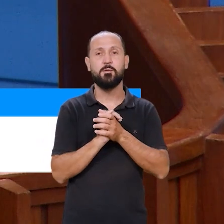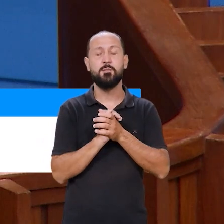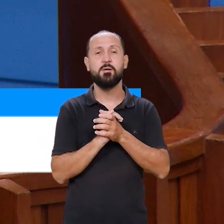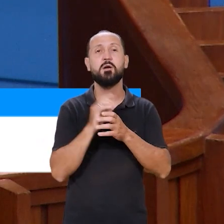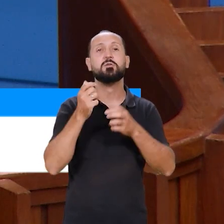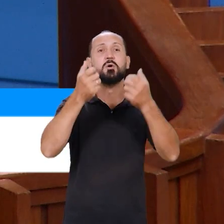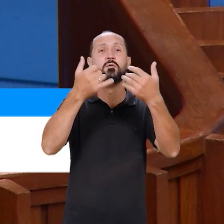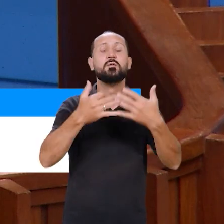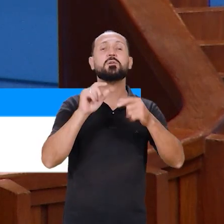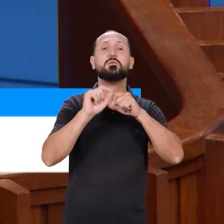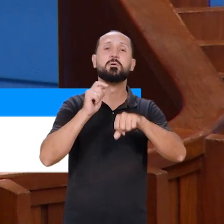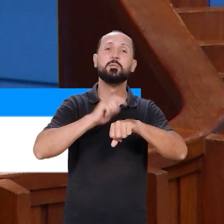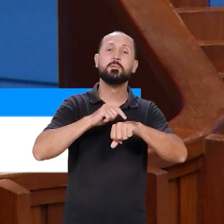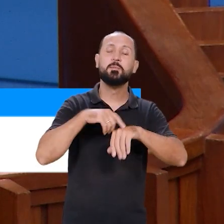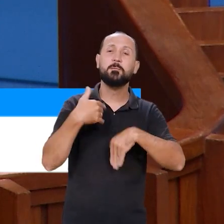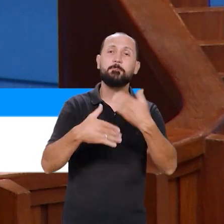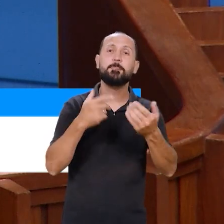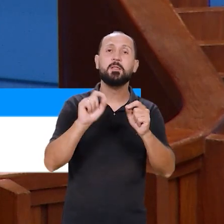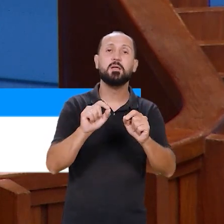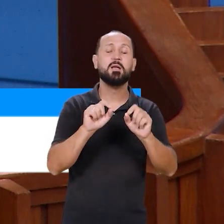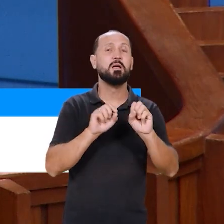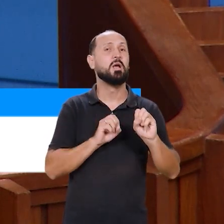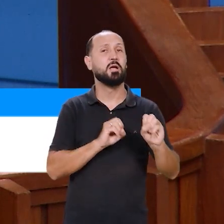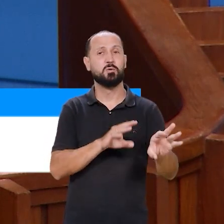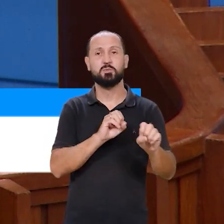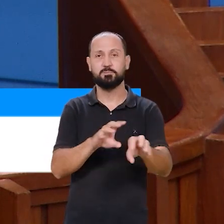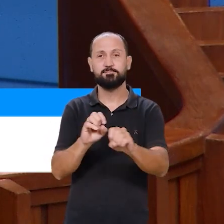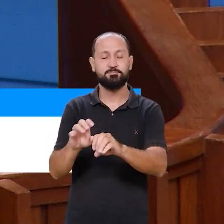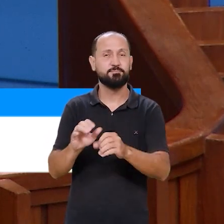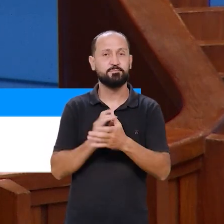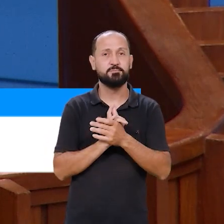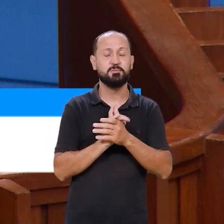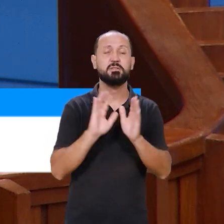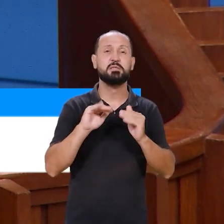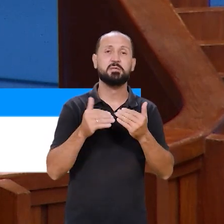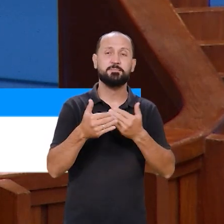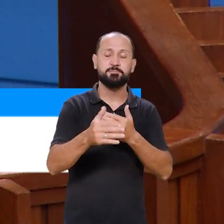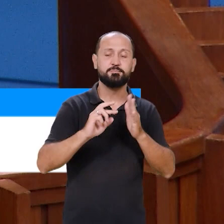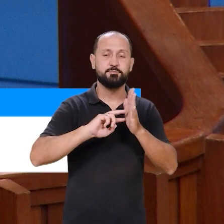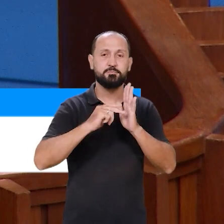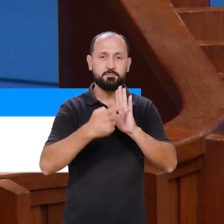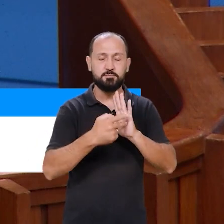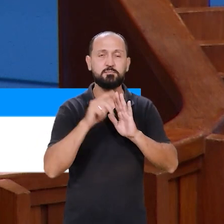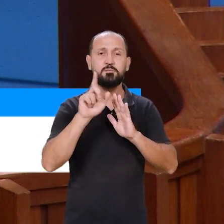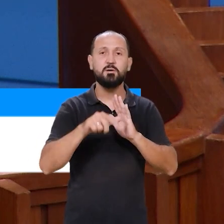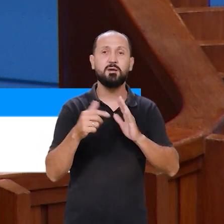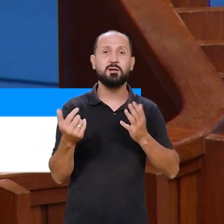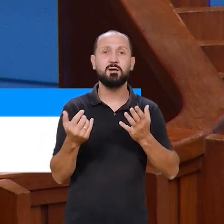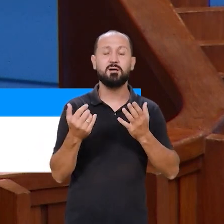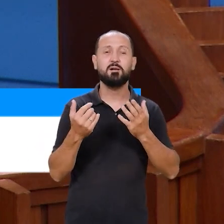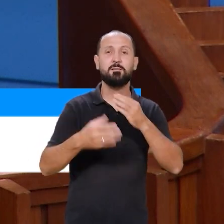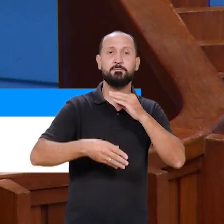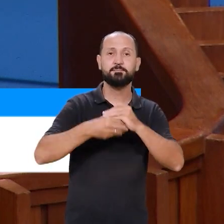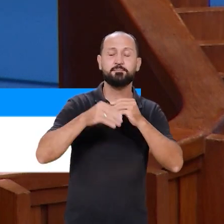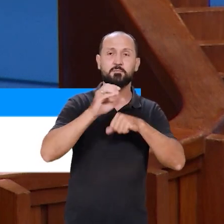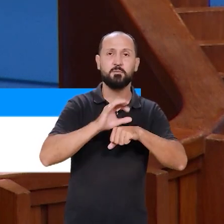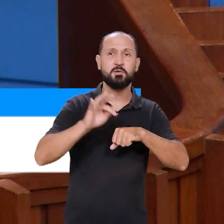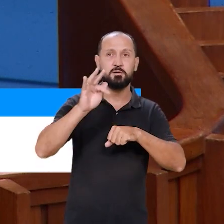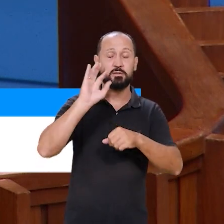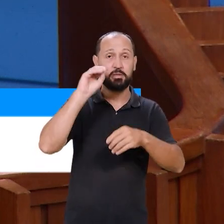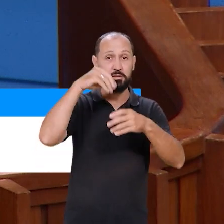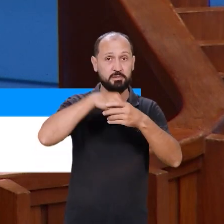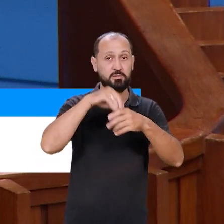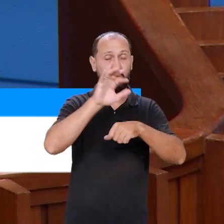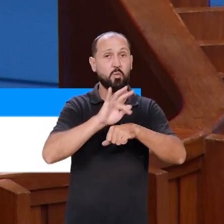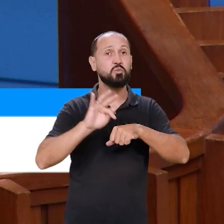Kemp, ele fala sobre o processo principalmente educacional. E, nesse sentido, ele é extremamente